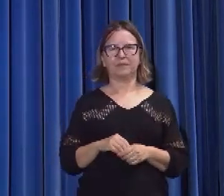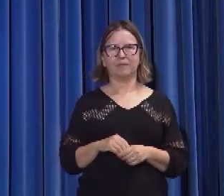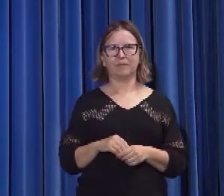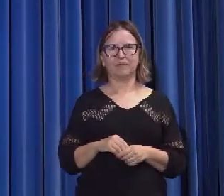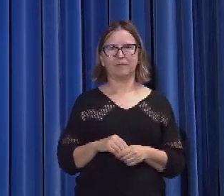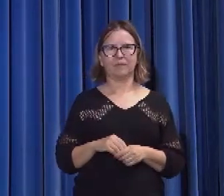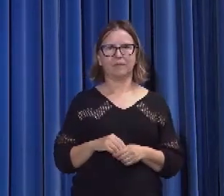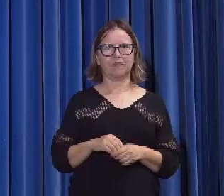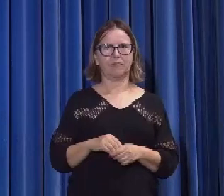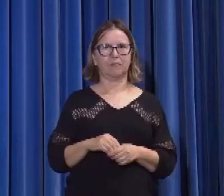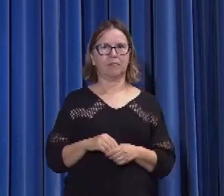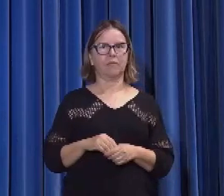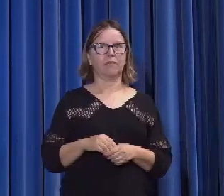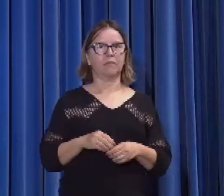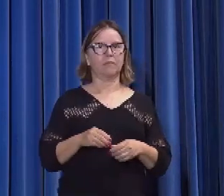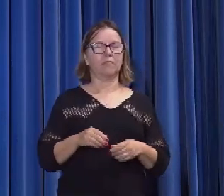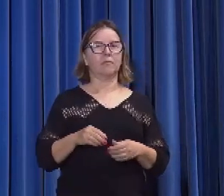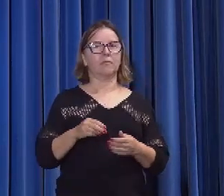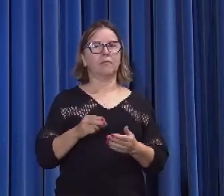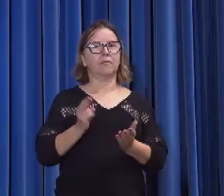Até uma morte.